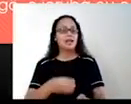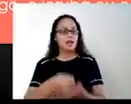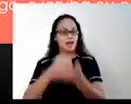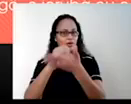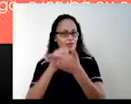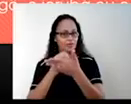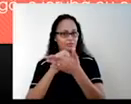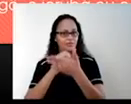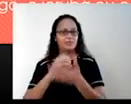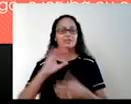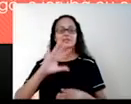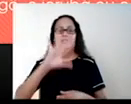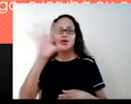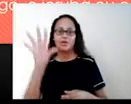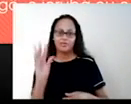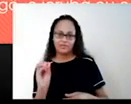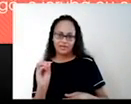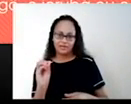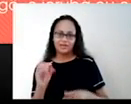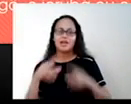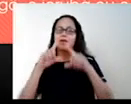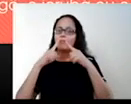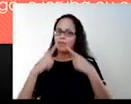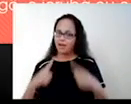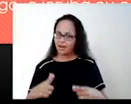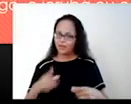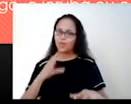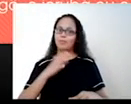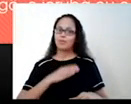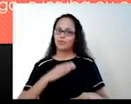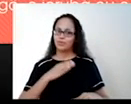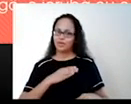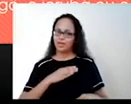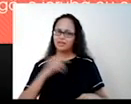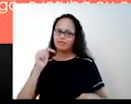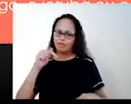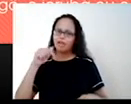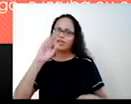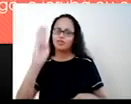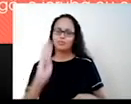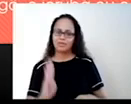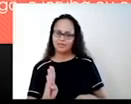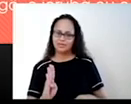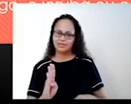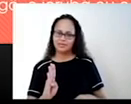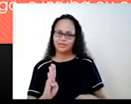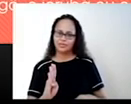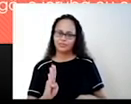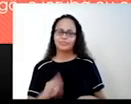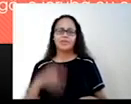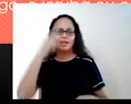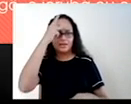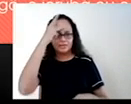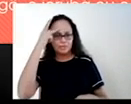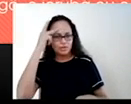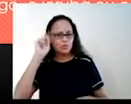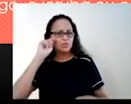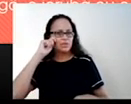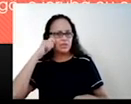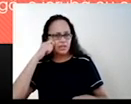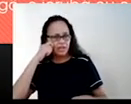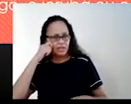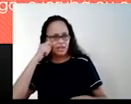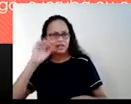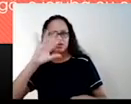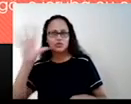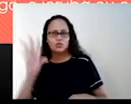Contribuição africana para a língua portuguesa do Brasil. Como nós já dissemos, os negros foram trazidos lá